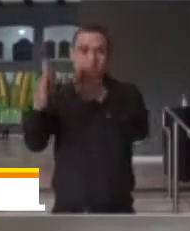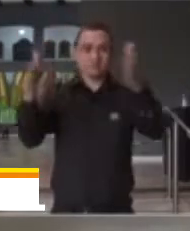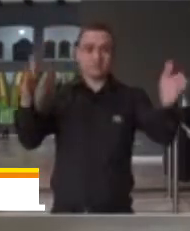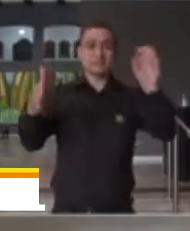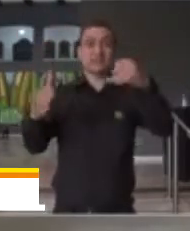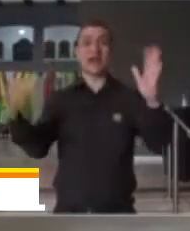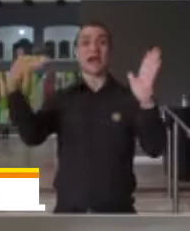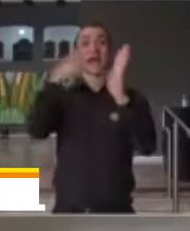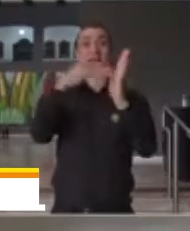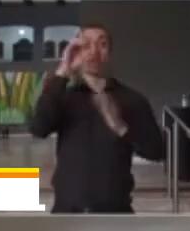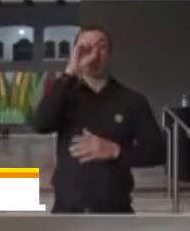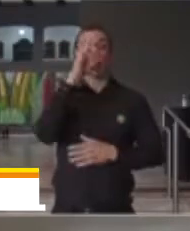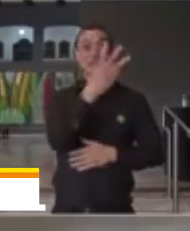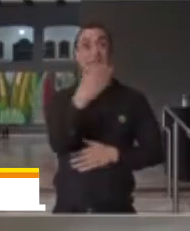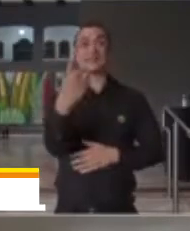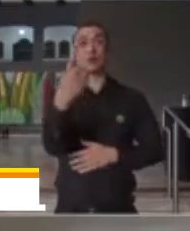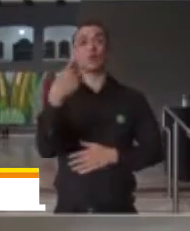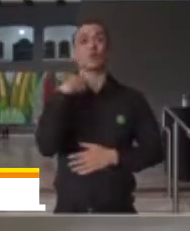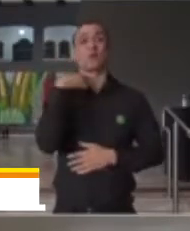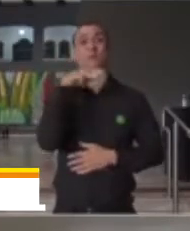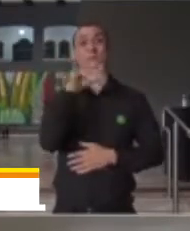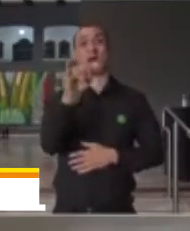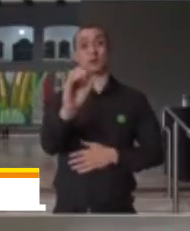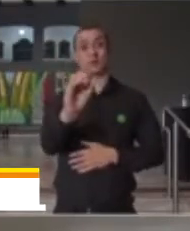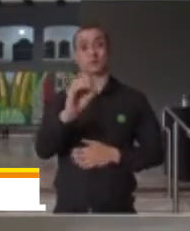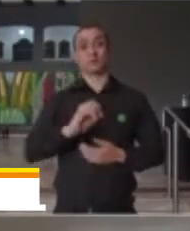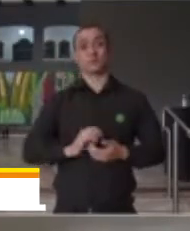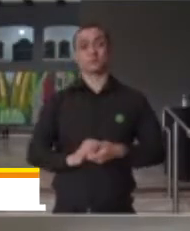até o dia trinta e um de maio